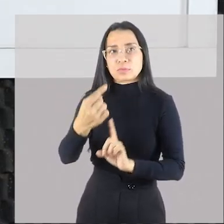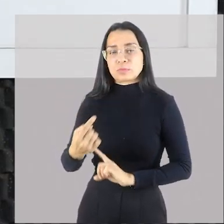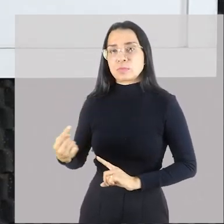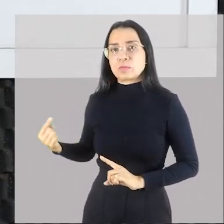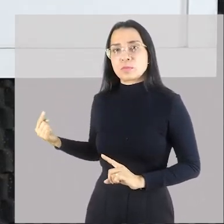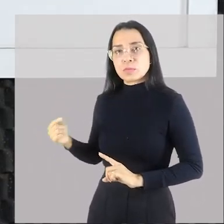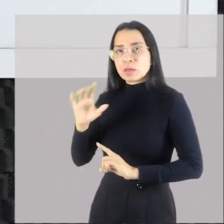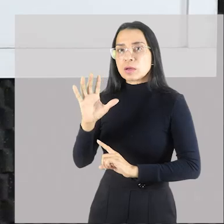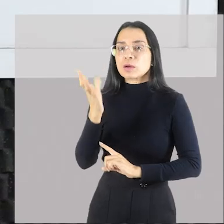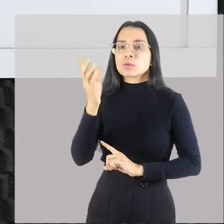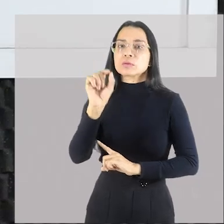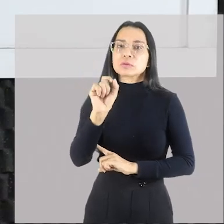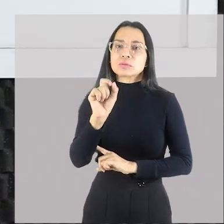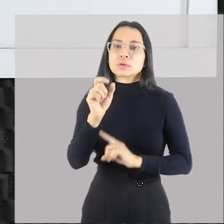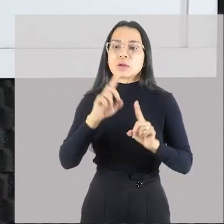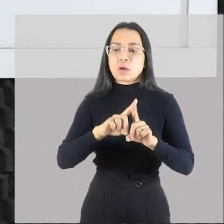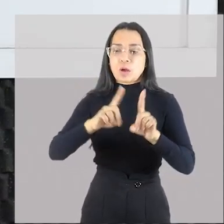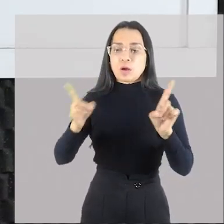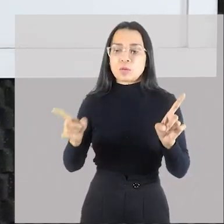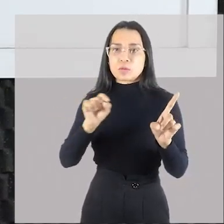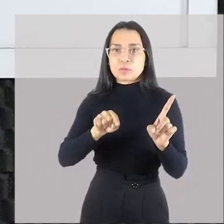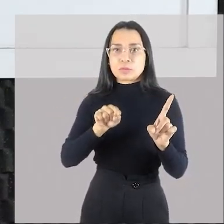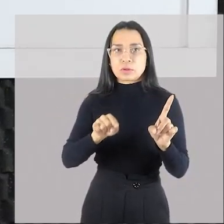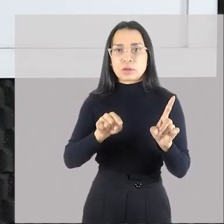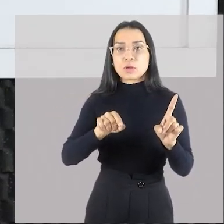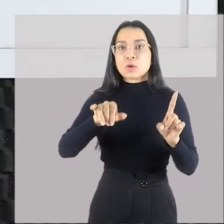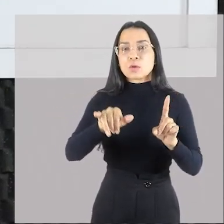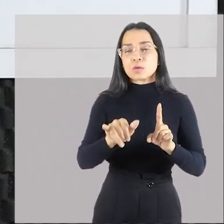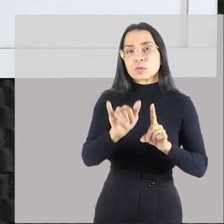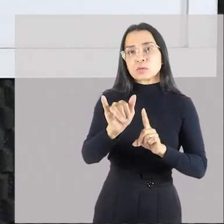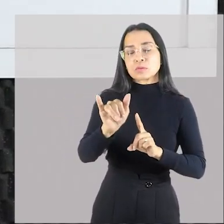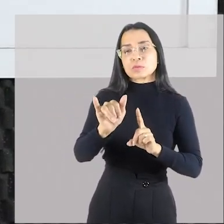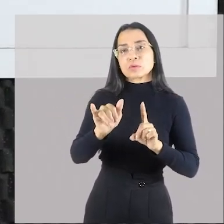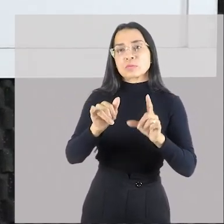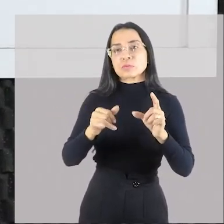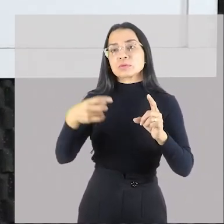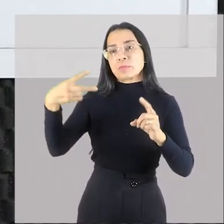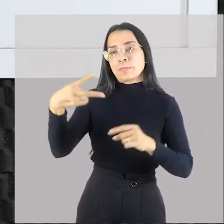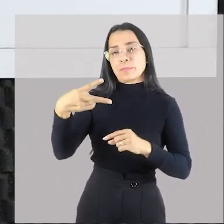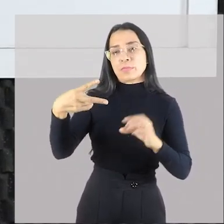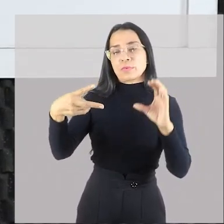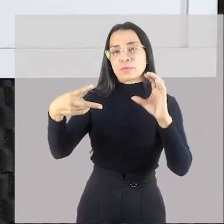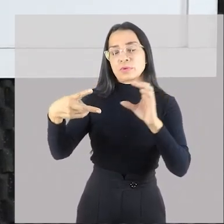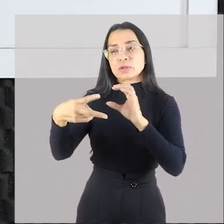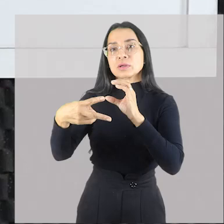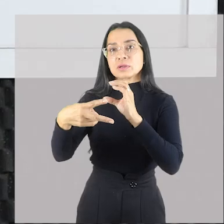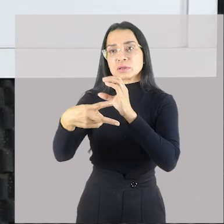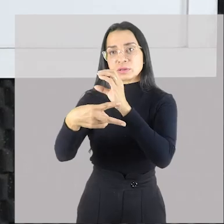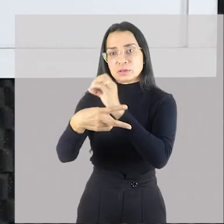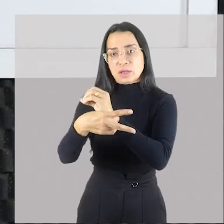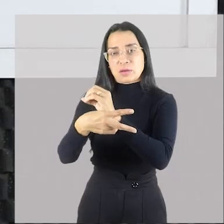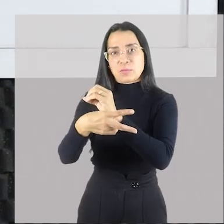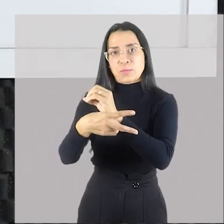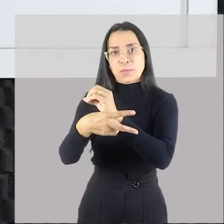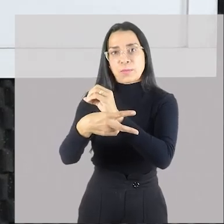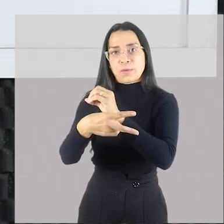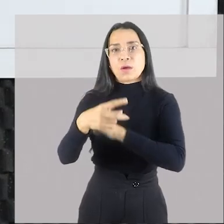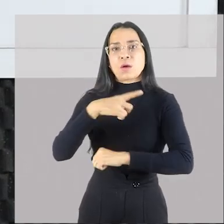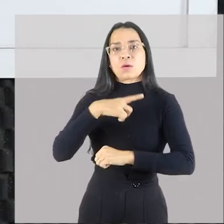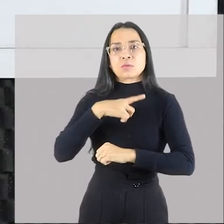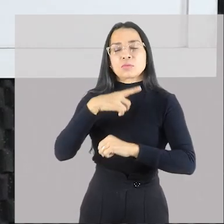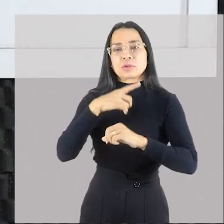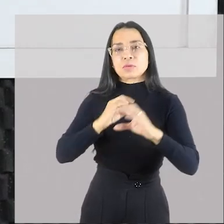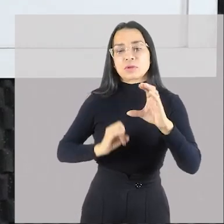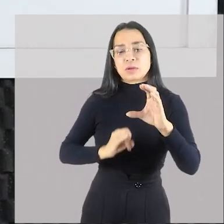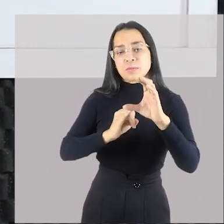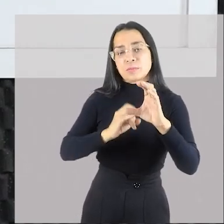vai acontecer exatamente o contrário. Quando é que o y vai ser maior do que zero? Onde eu tenho imagens positivas?